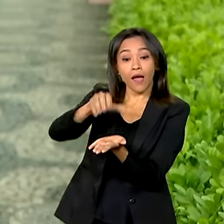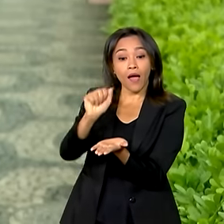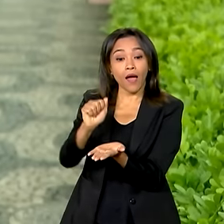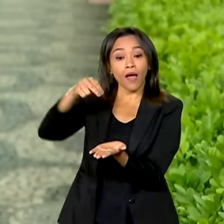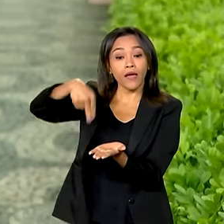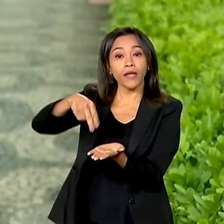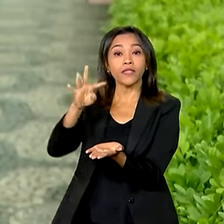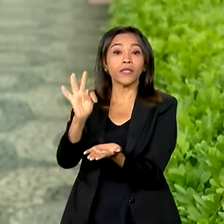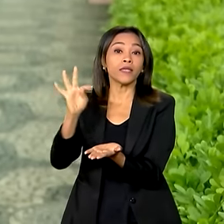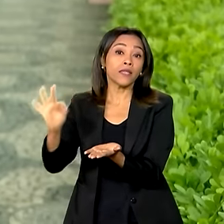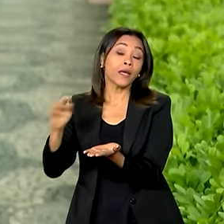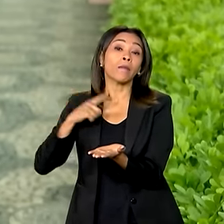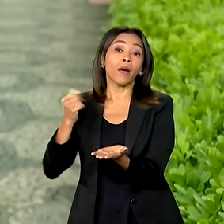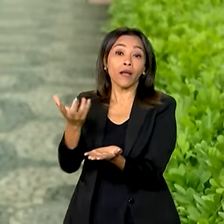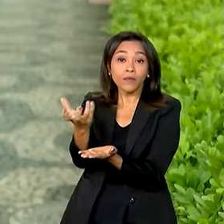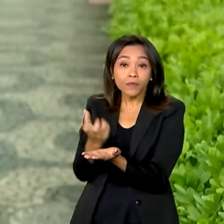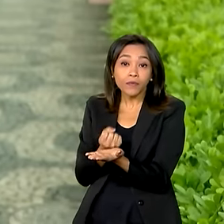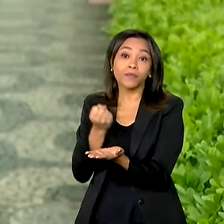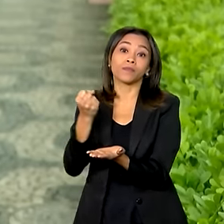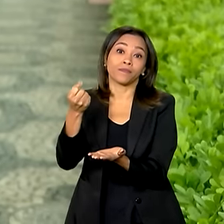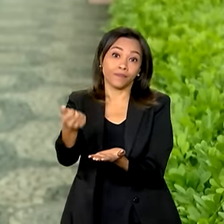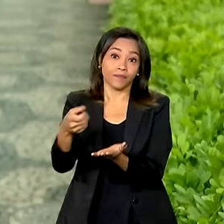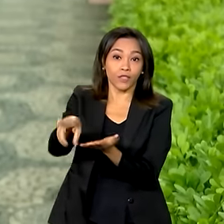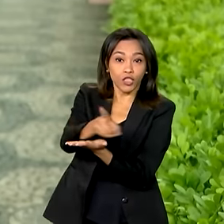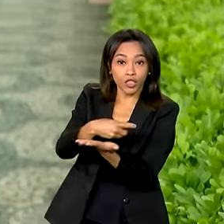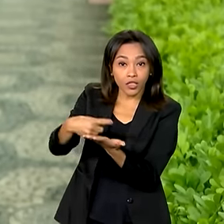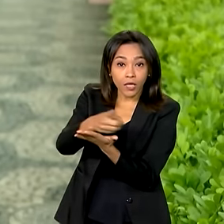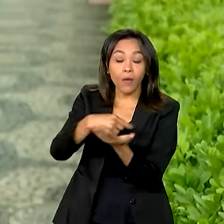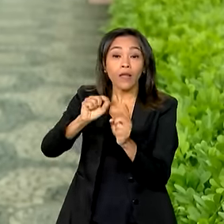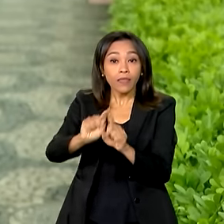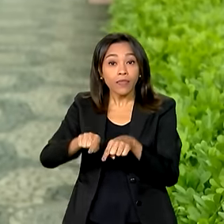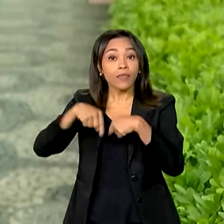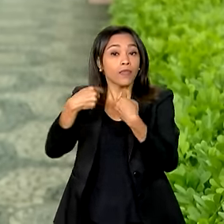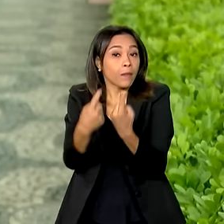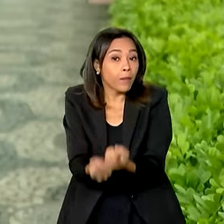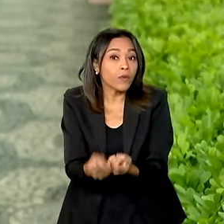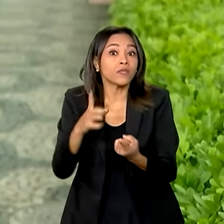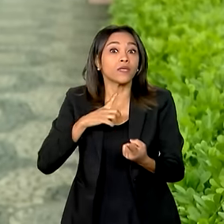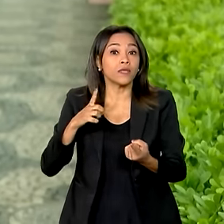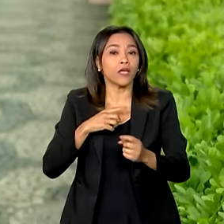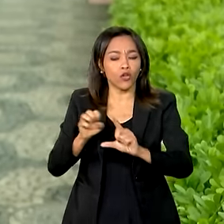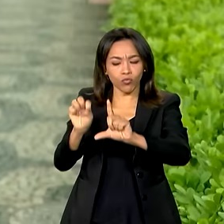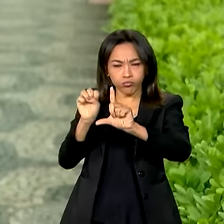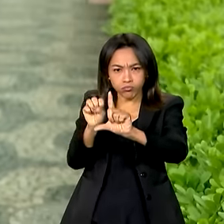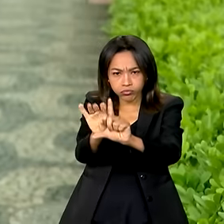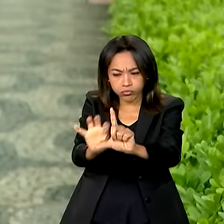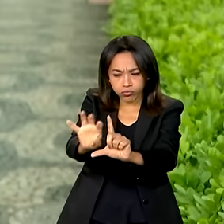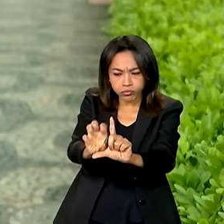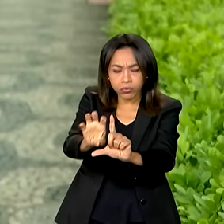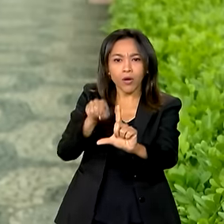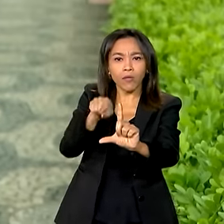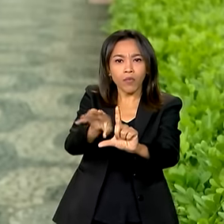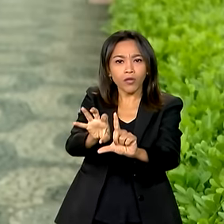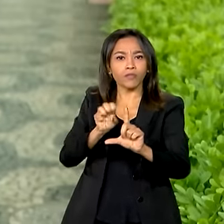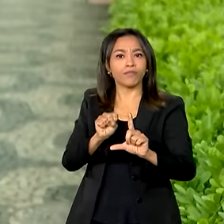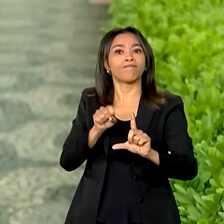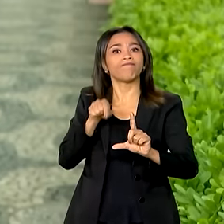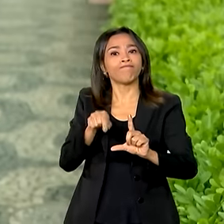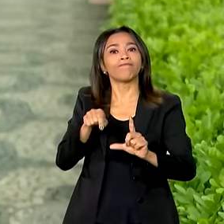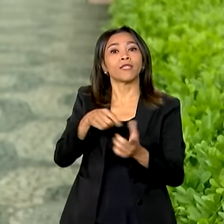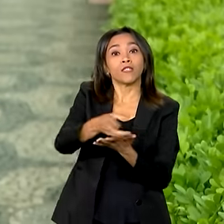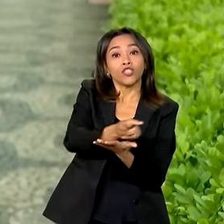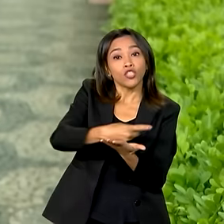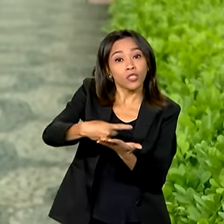passelivre.antt.gov.br, para emitir a credencial digital. E após a emissão, a credencial que tem um QR Code poderá ser apresentada em arquivo